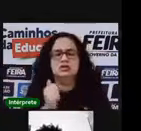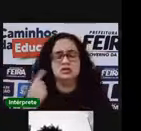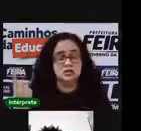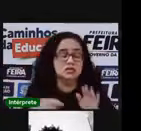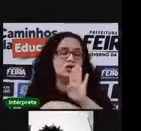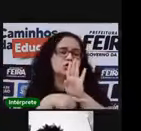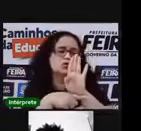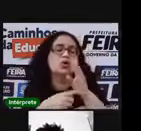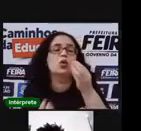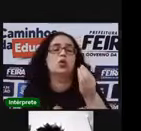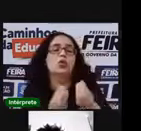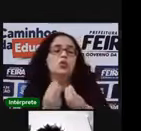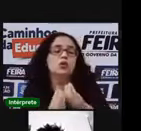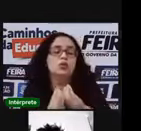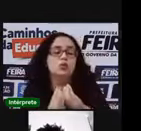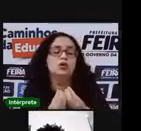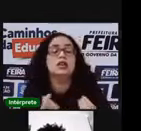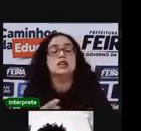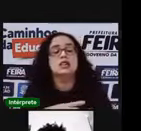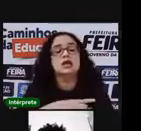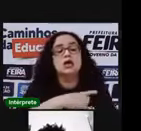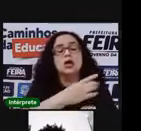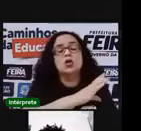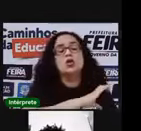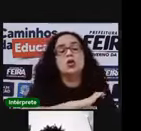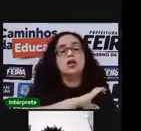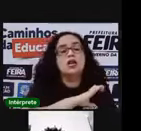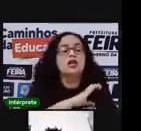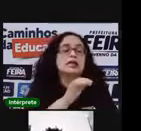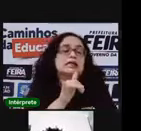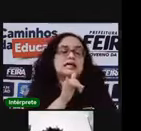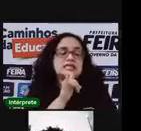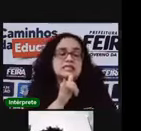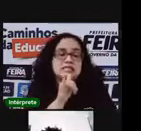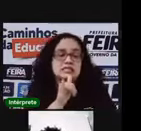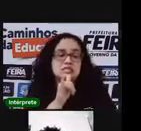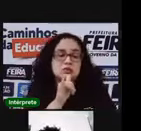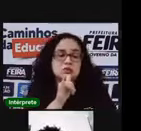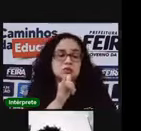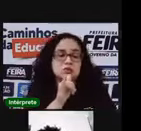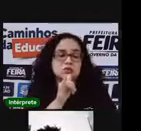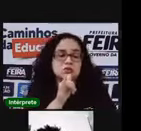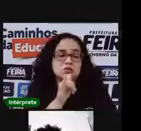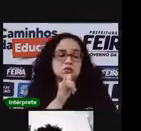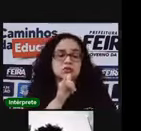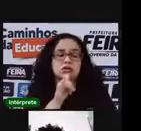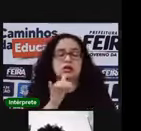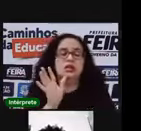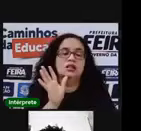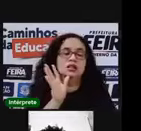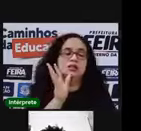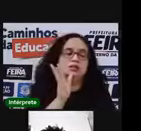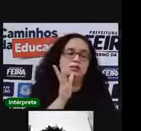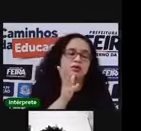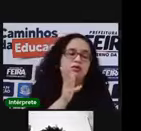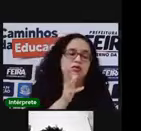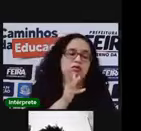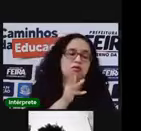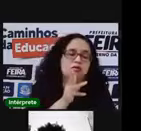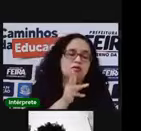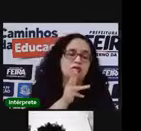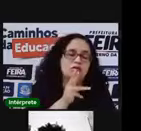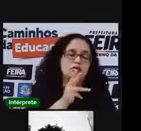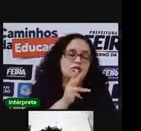solidário quando a gente tem um coleguinha, por exemplo, não é? Que ele é mais lento do que